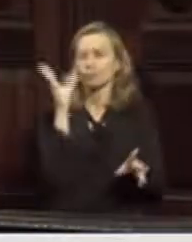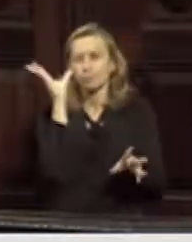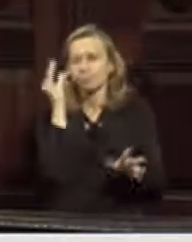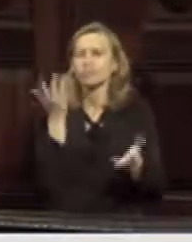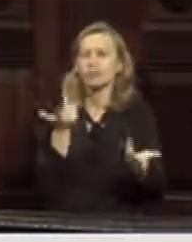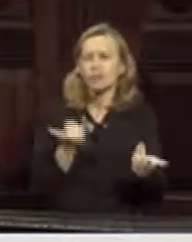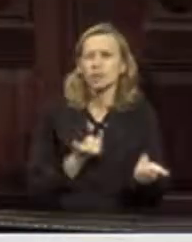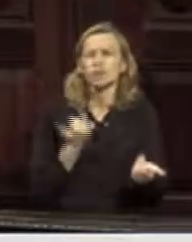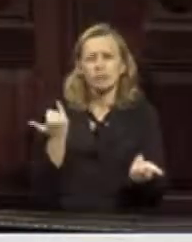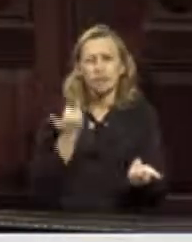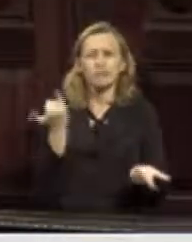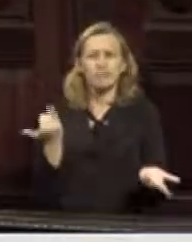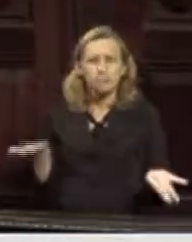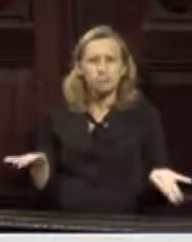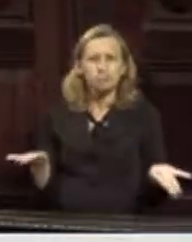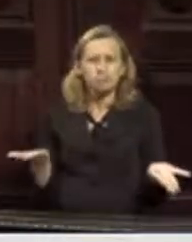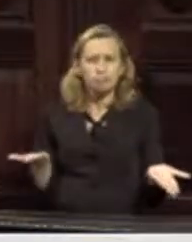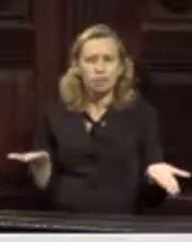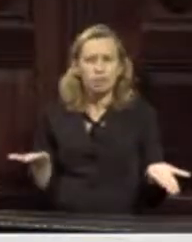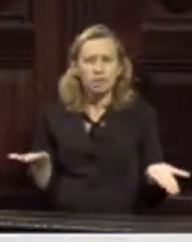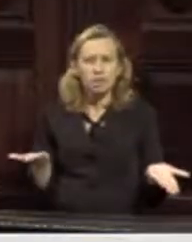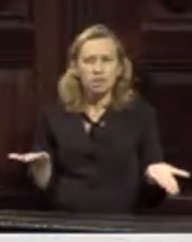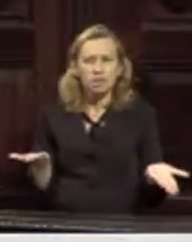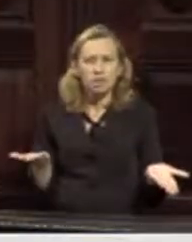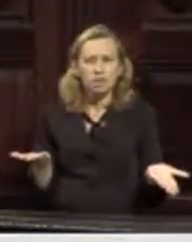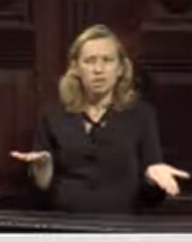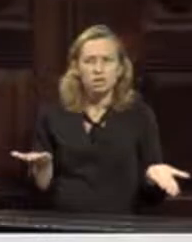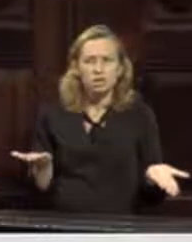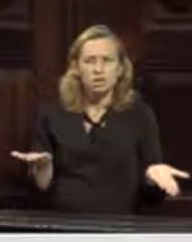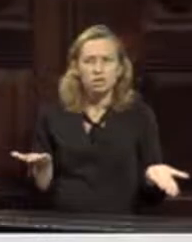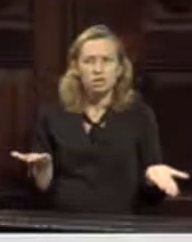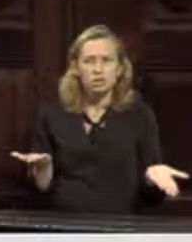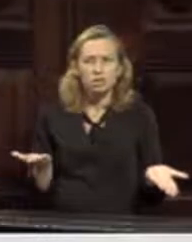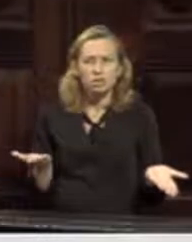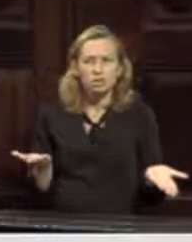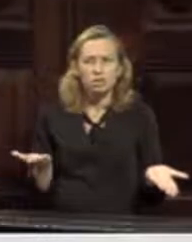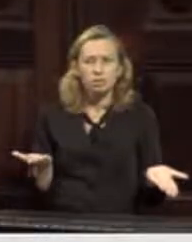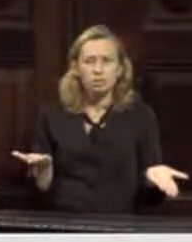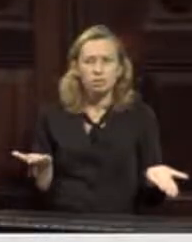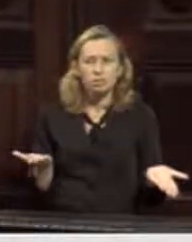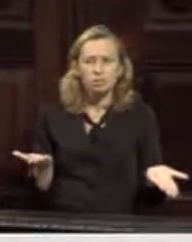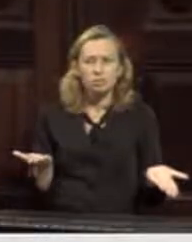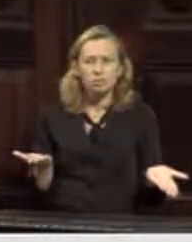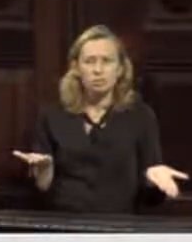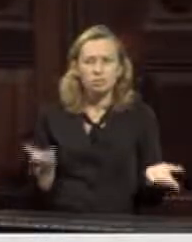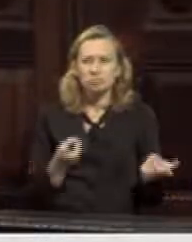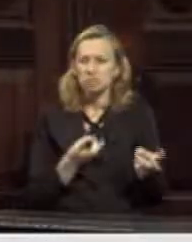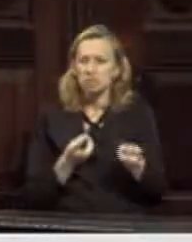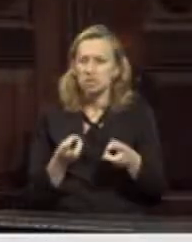a era do tucanato. 4 eleições sucessivas foram derrotados.